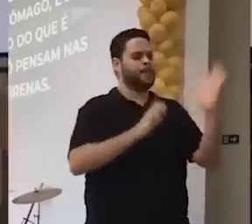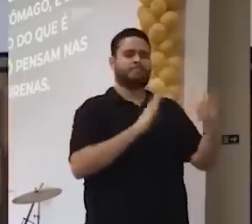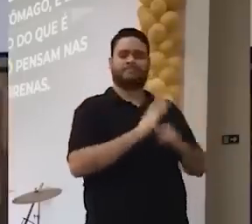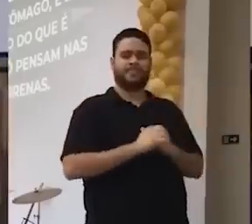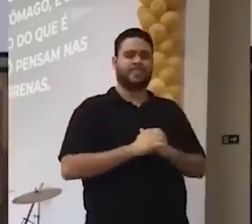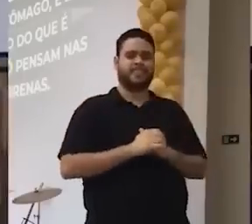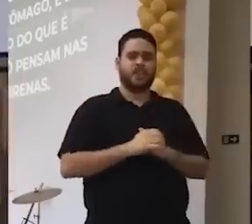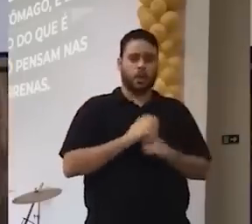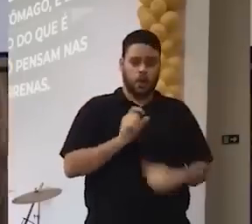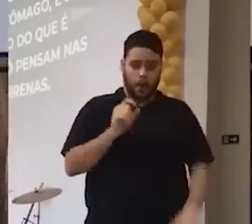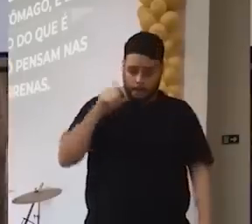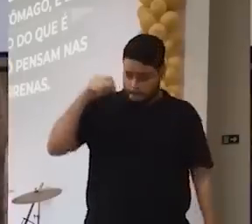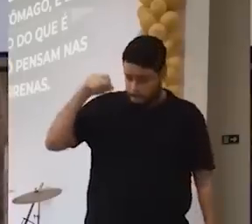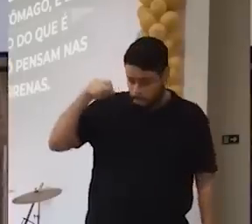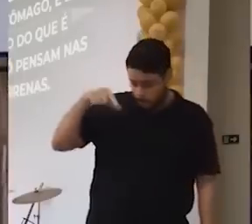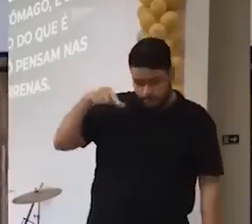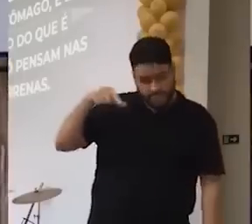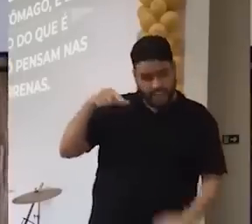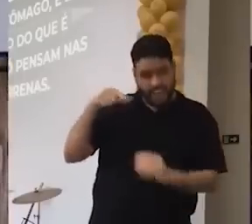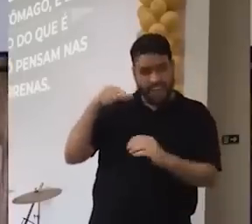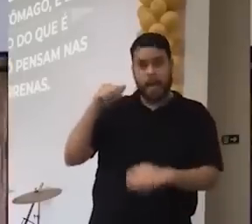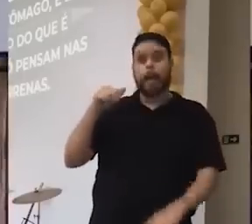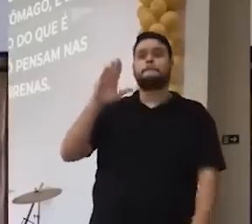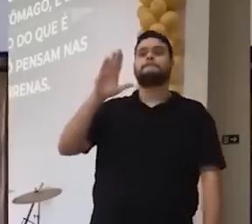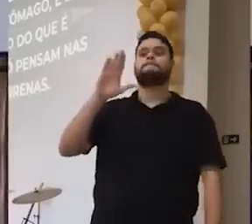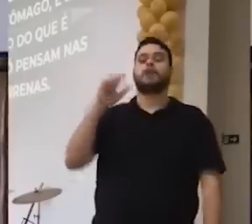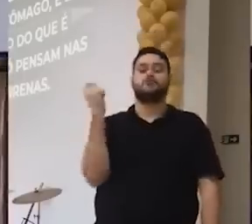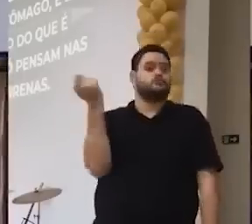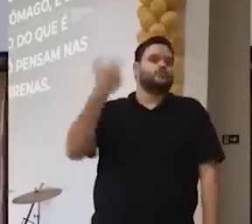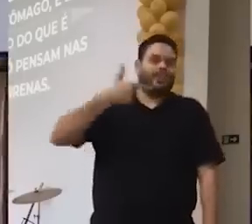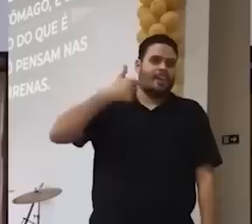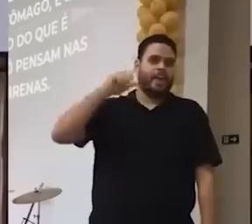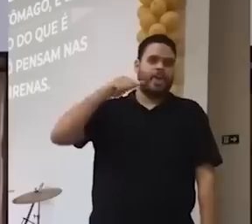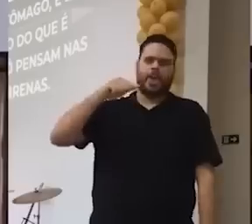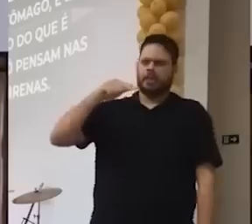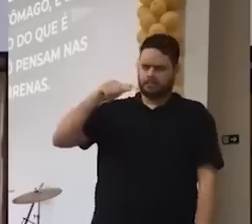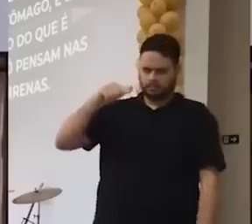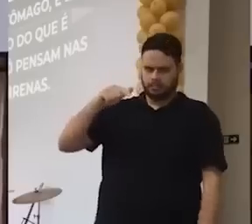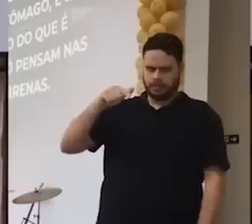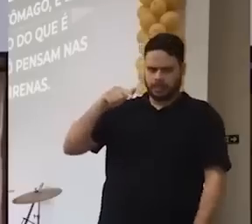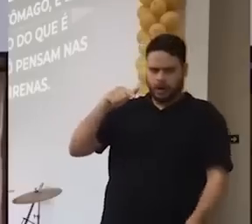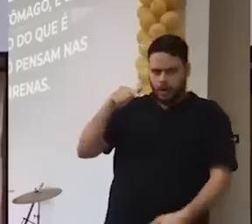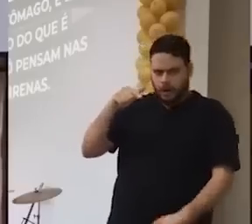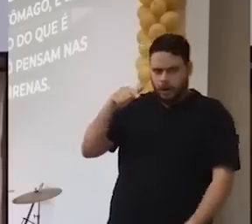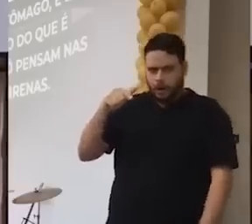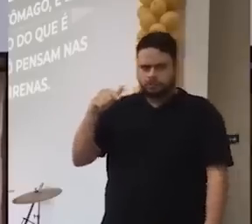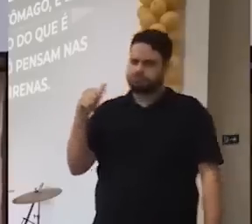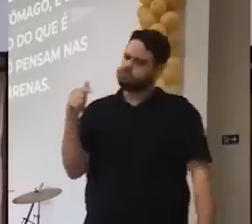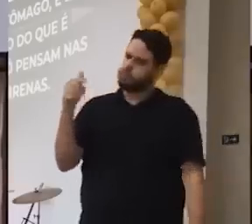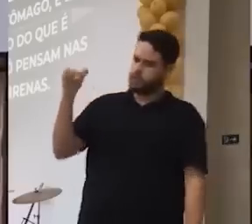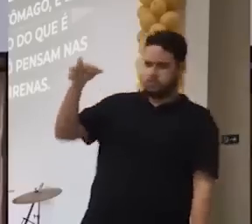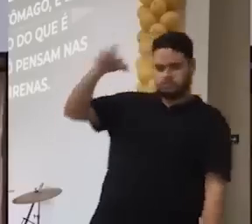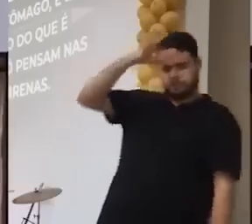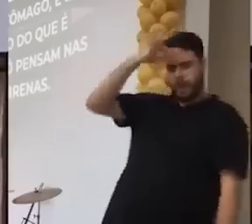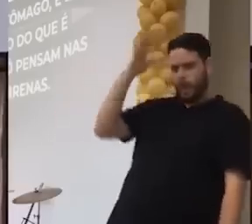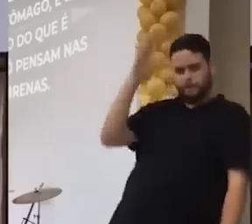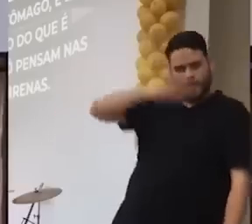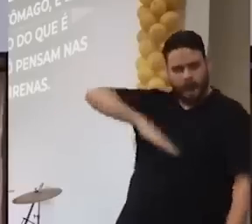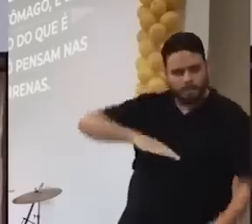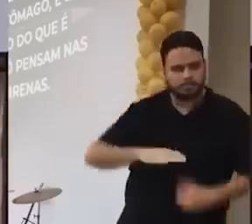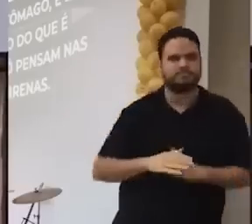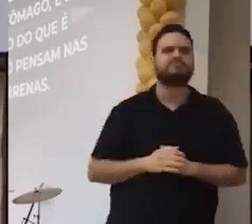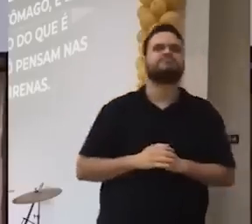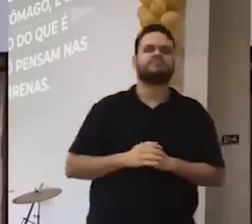dinheiro é uma entidade, é um espírito, é mamon. É o ídolo mais adorado da